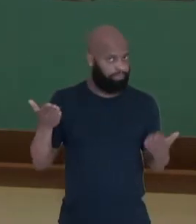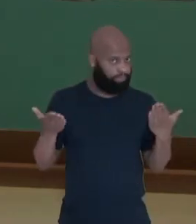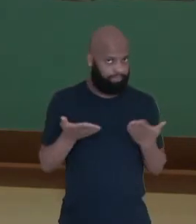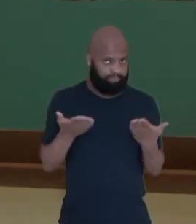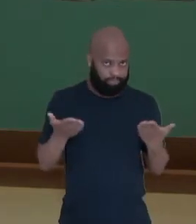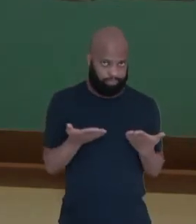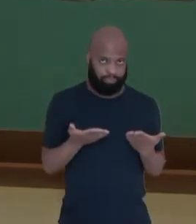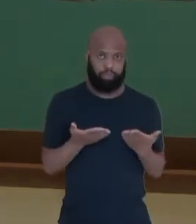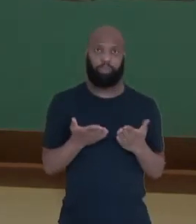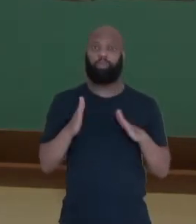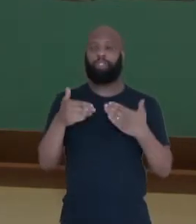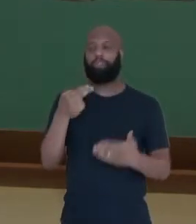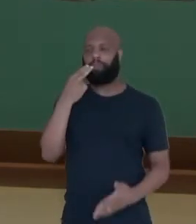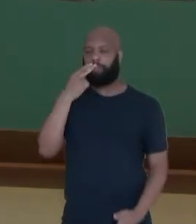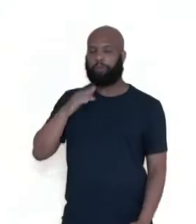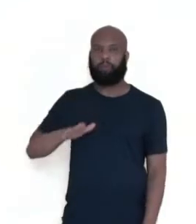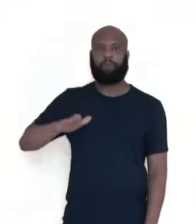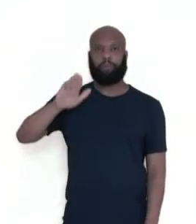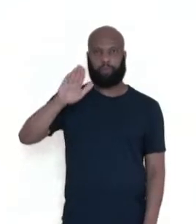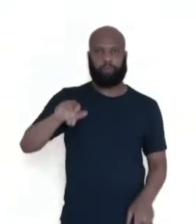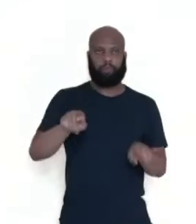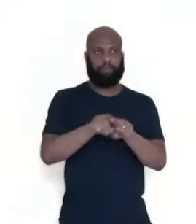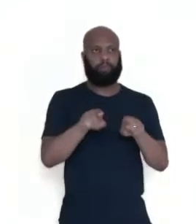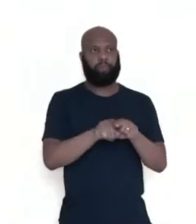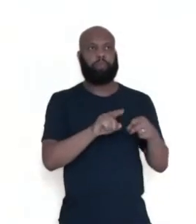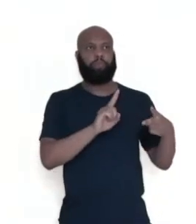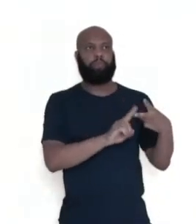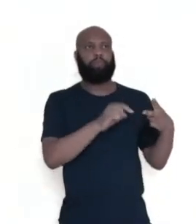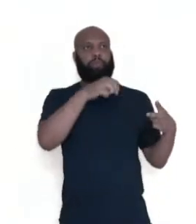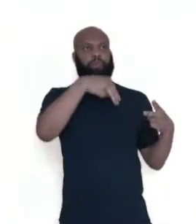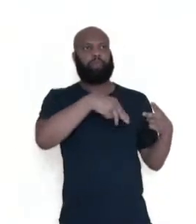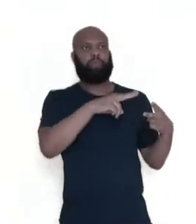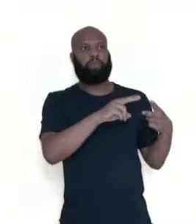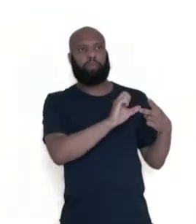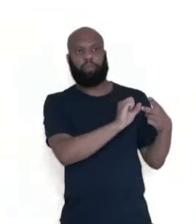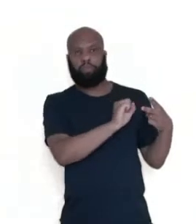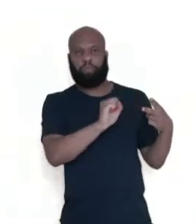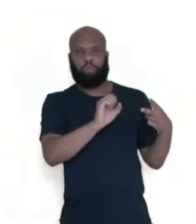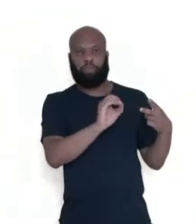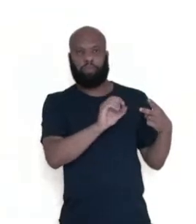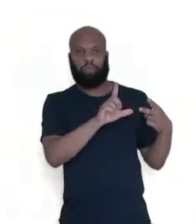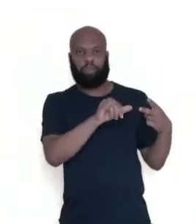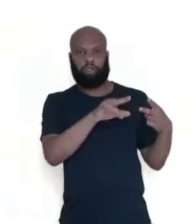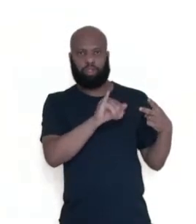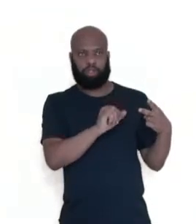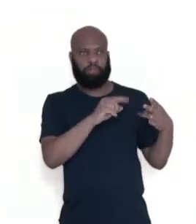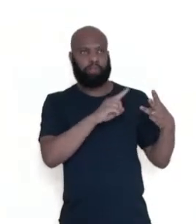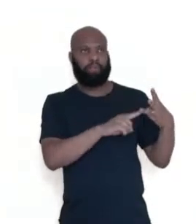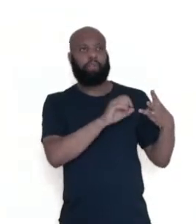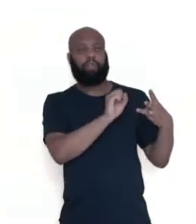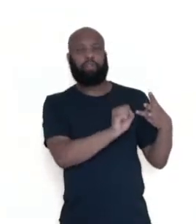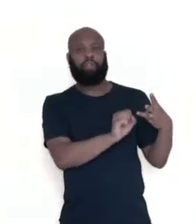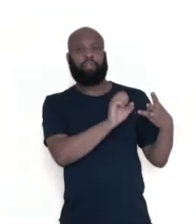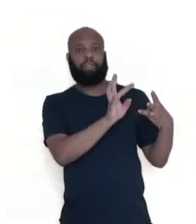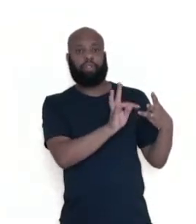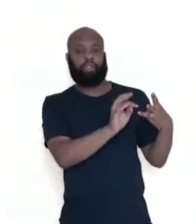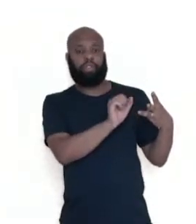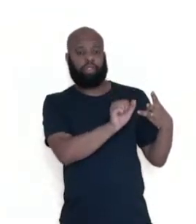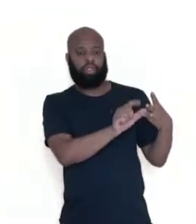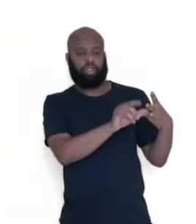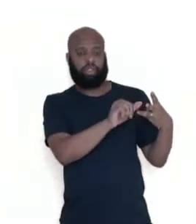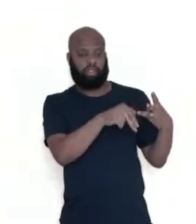hoje? Adolf Hitler, Mussolini e Joseph Stalin são líderes tiranos